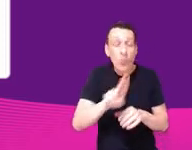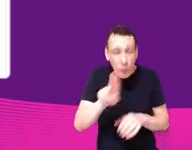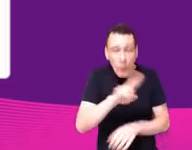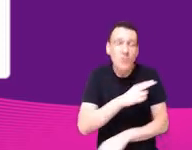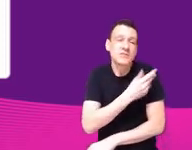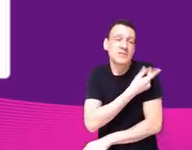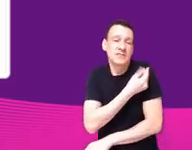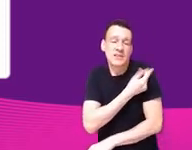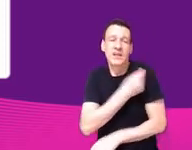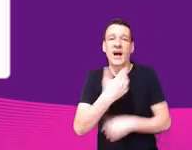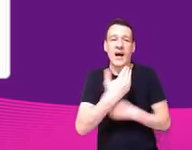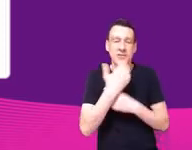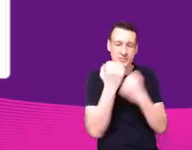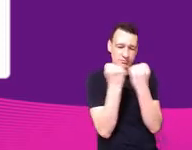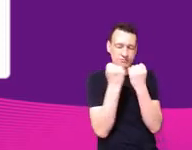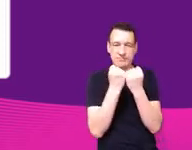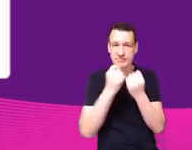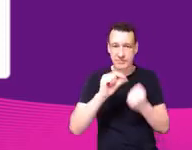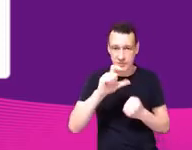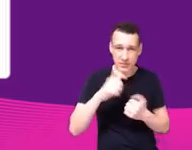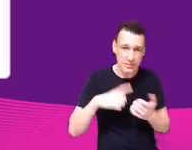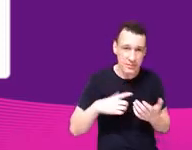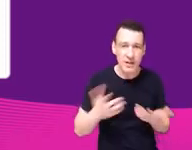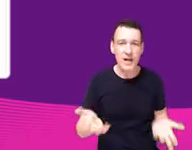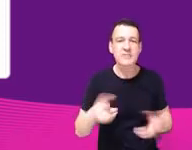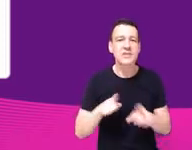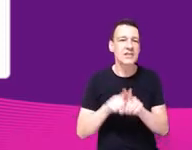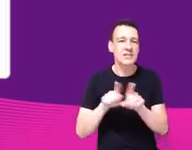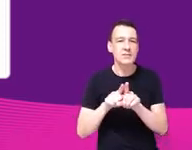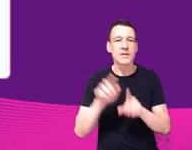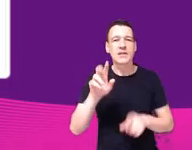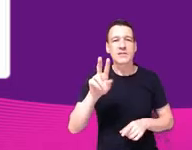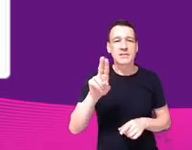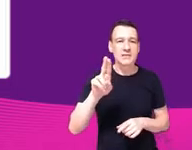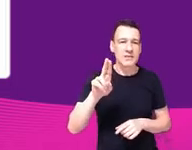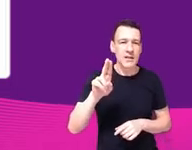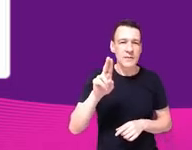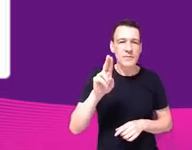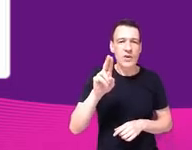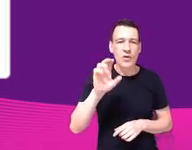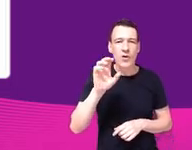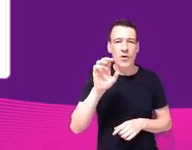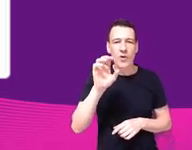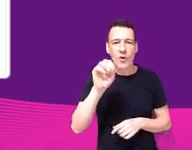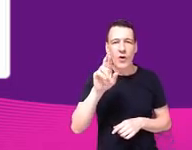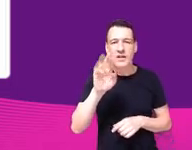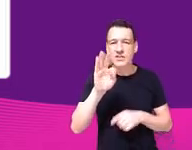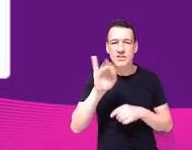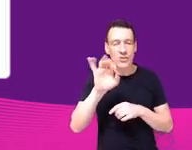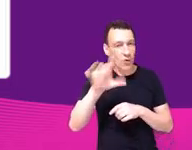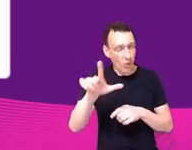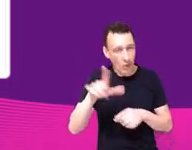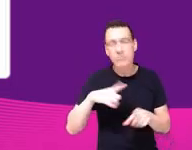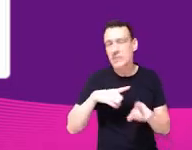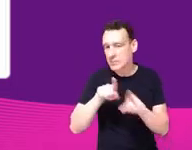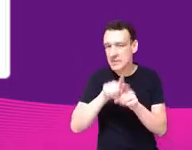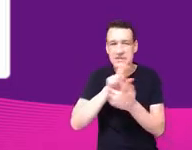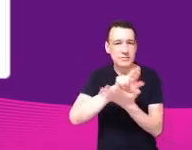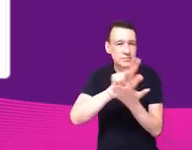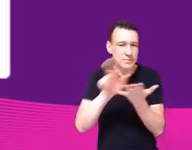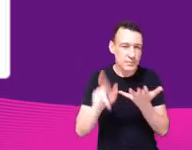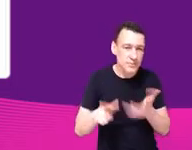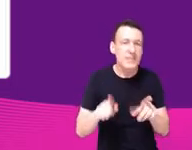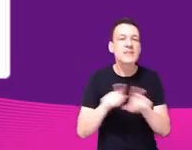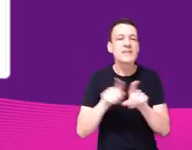linfóide, 6-mercaptopurina e corticosteroides, o uso da compatibilidade imunológica, o desenvolvimento da